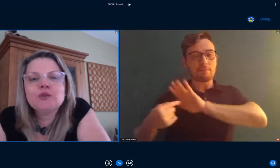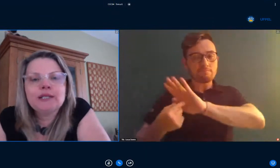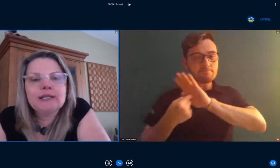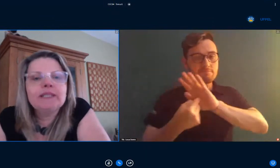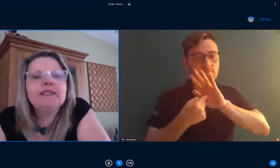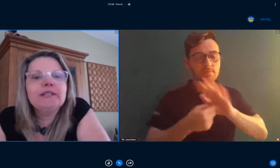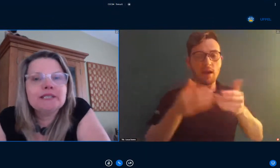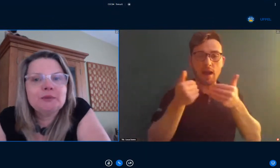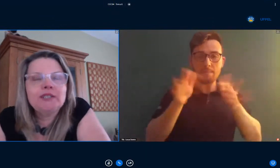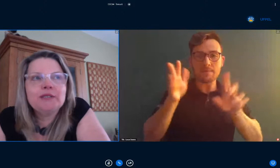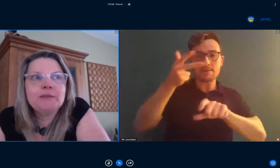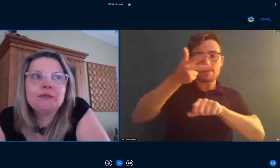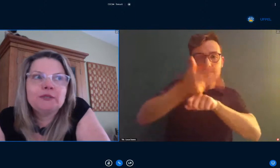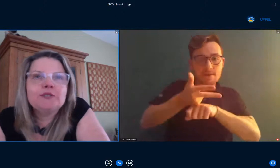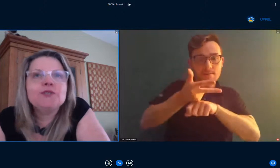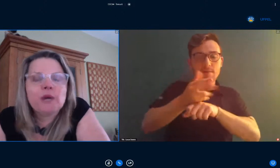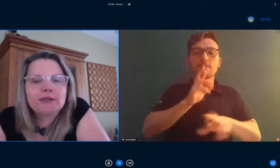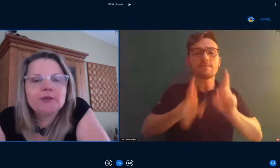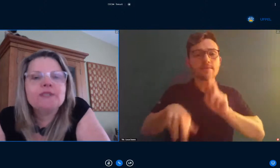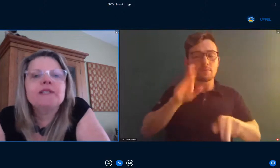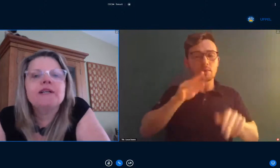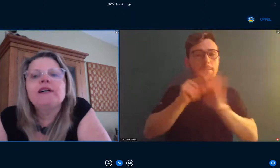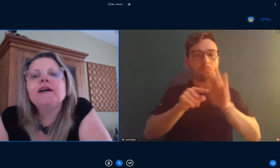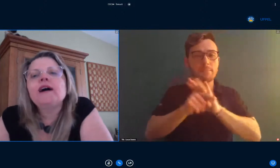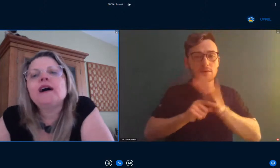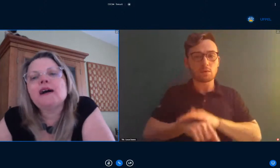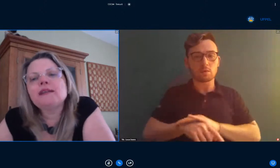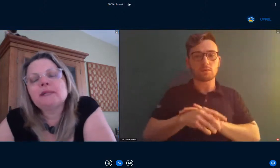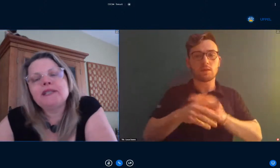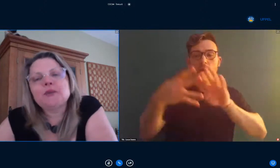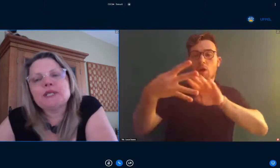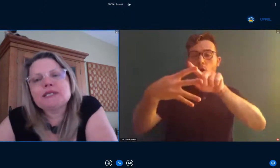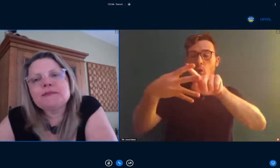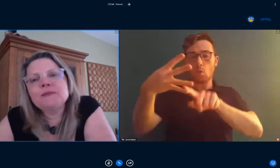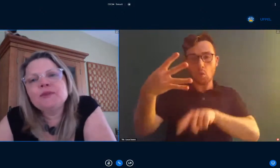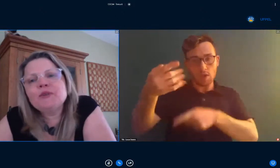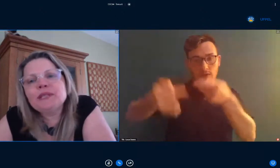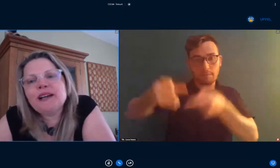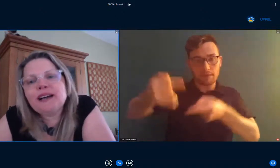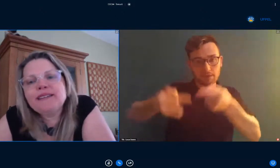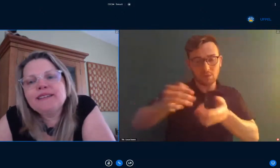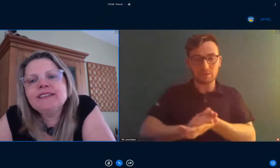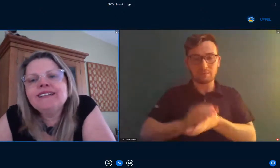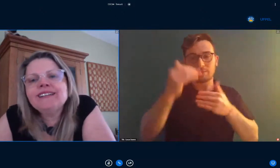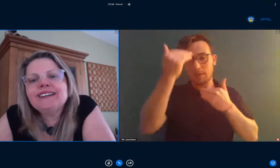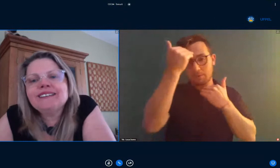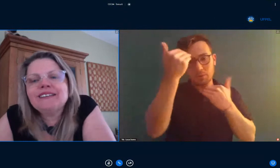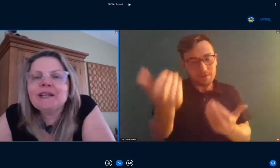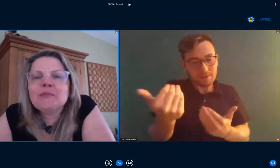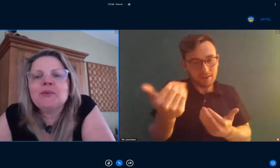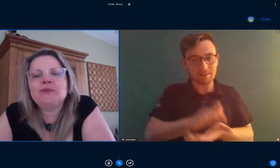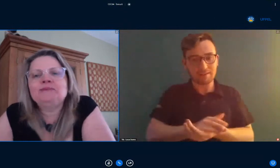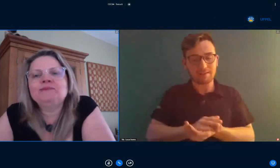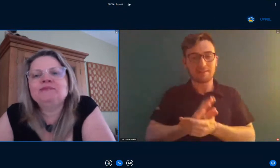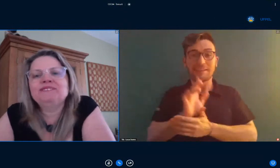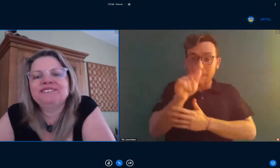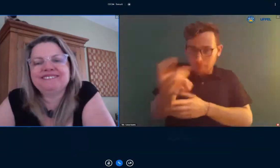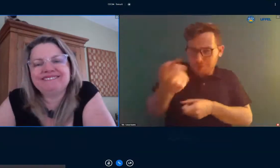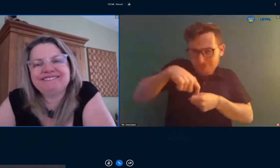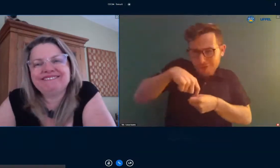apresentador abrir a sua câmera e ir respondendo as perguntas dos quatro debatedores. Muito obrigada, até daqui a